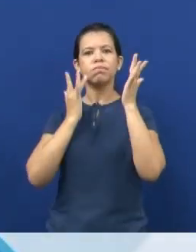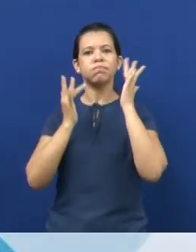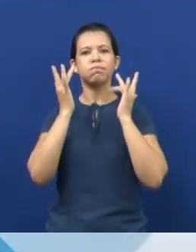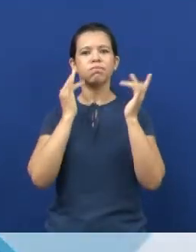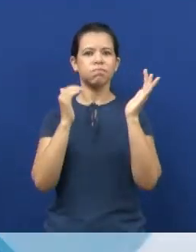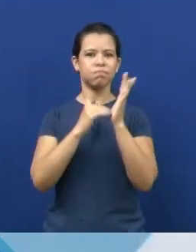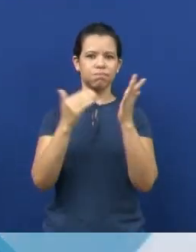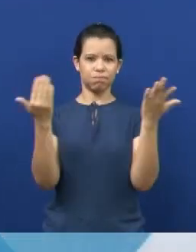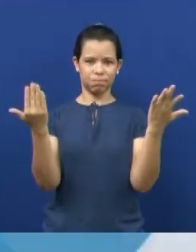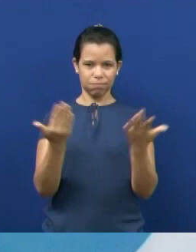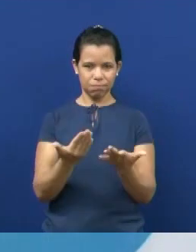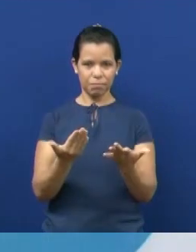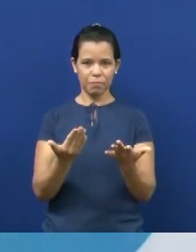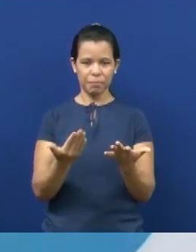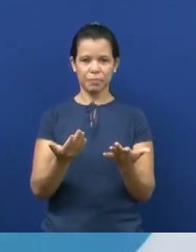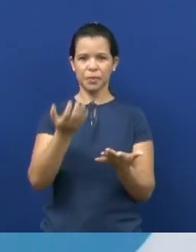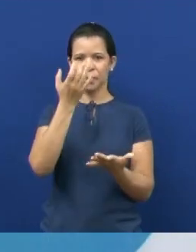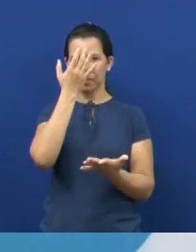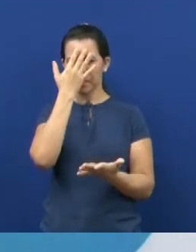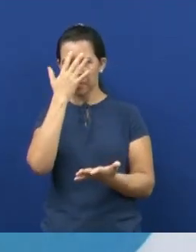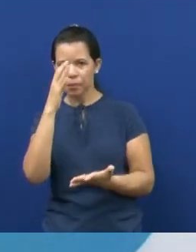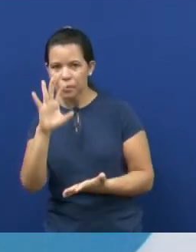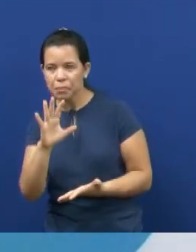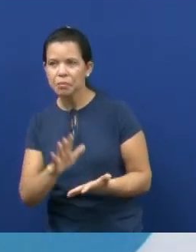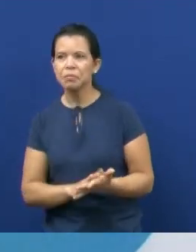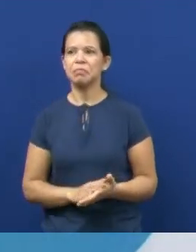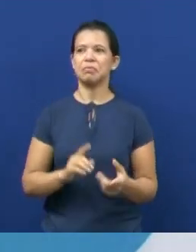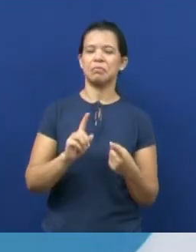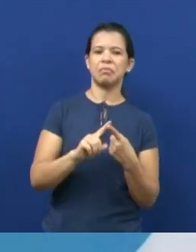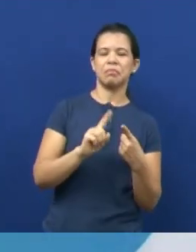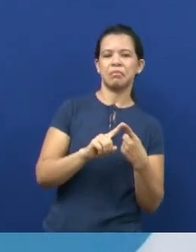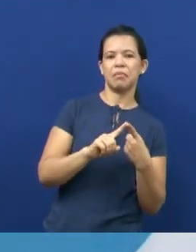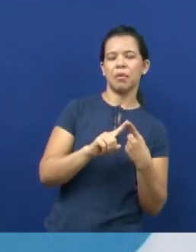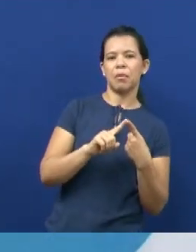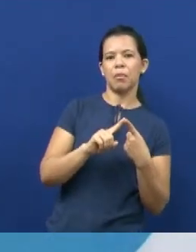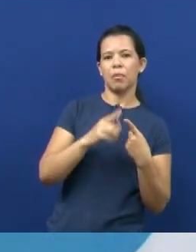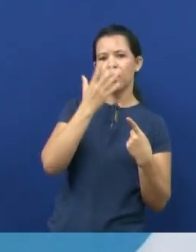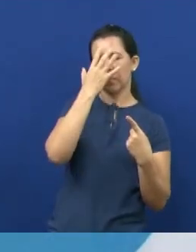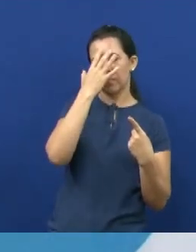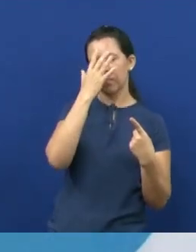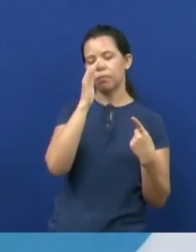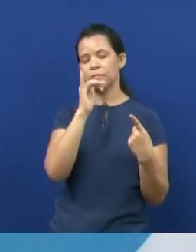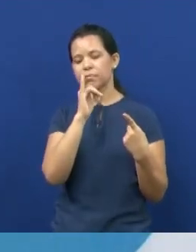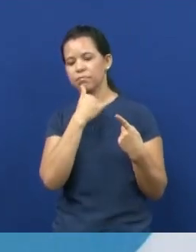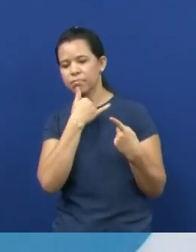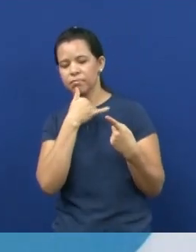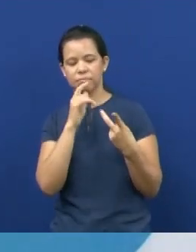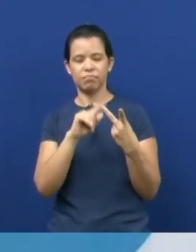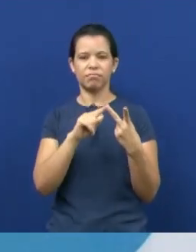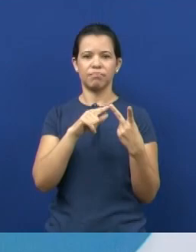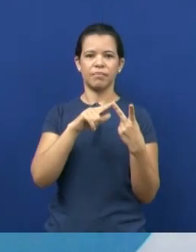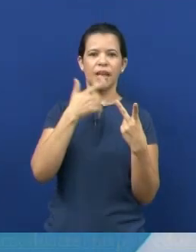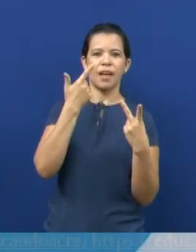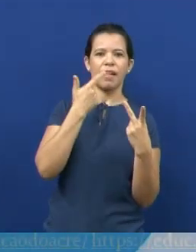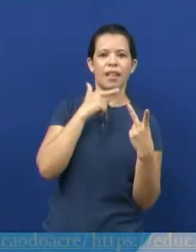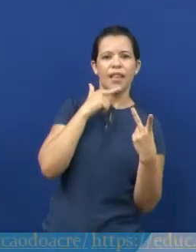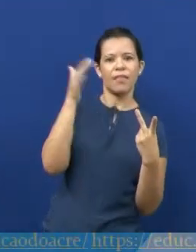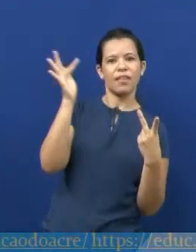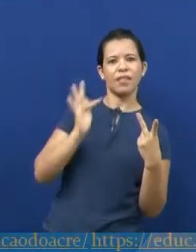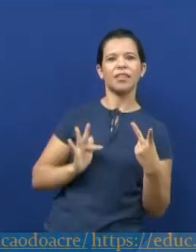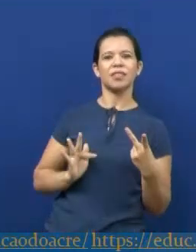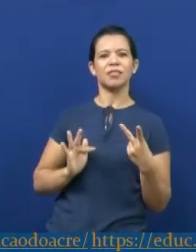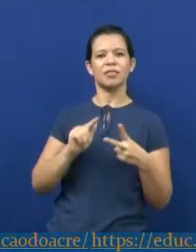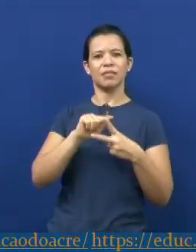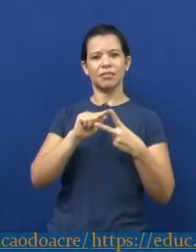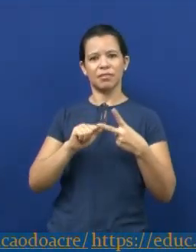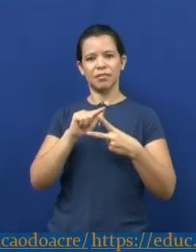e essas máscaras tem um símbolo uma carinha triste e uma carinha feliz que significa as duas dramaturgia que surgiram